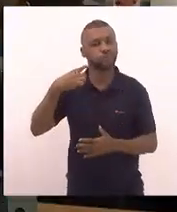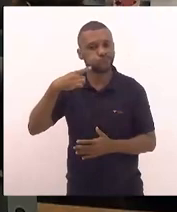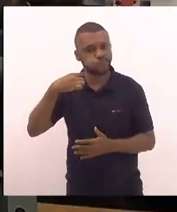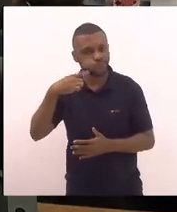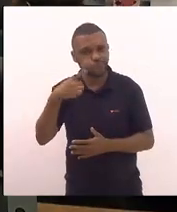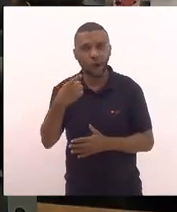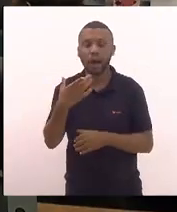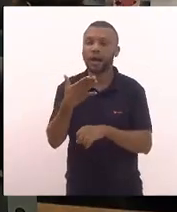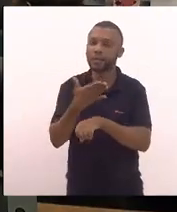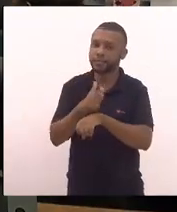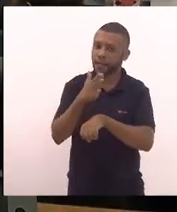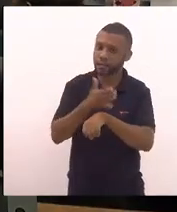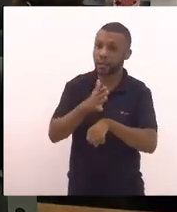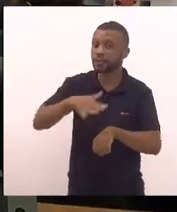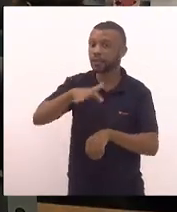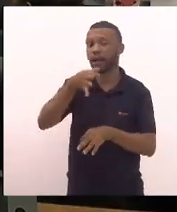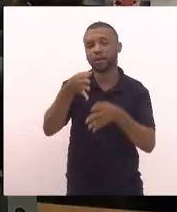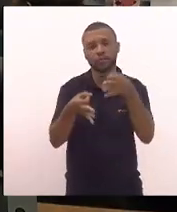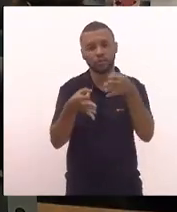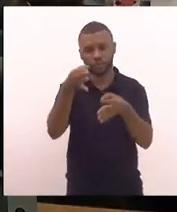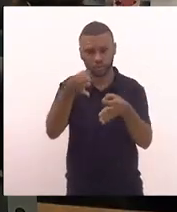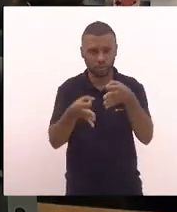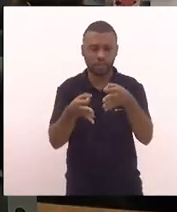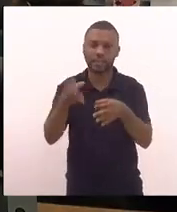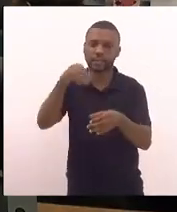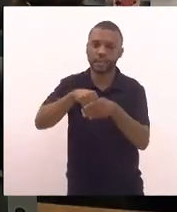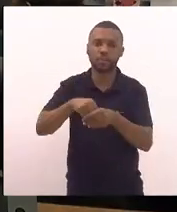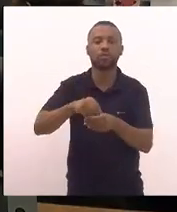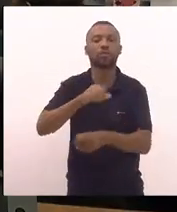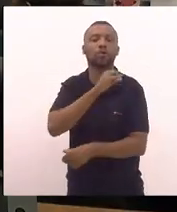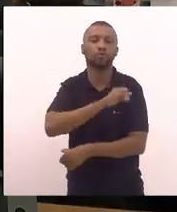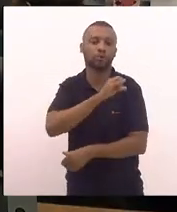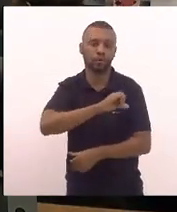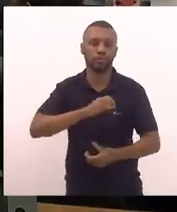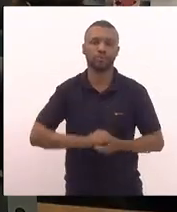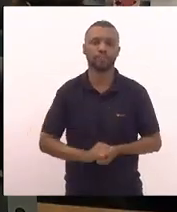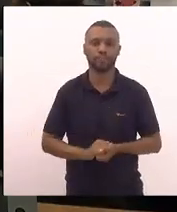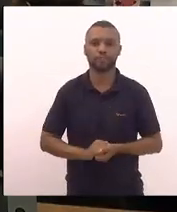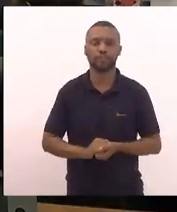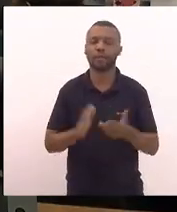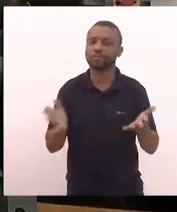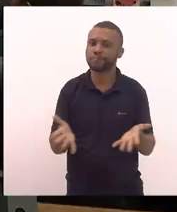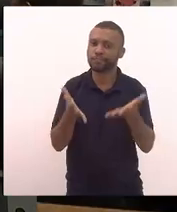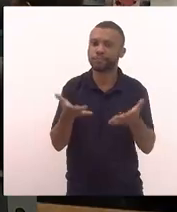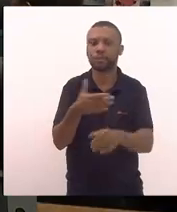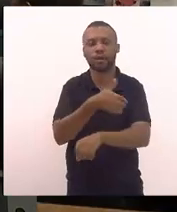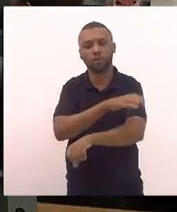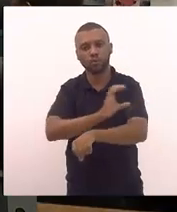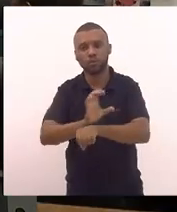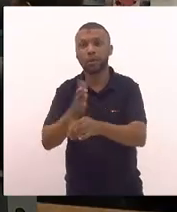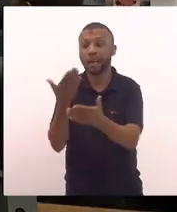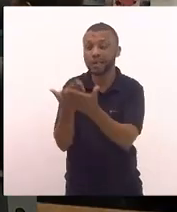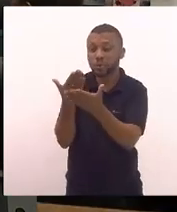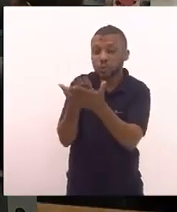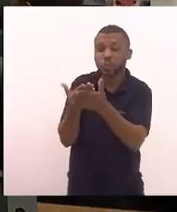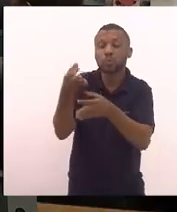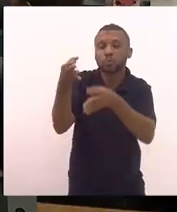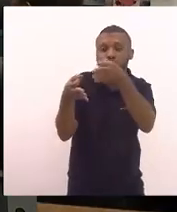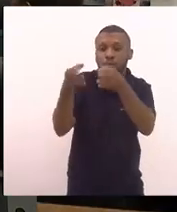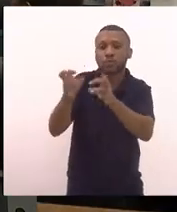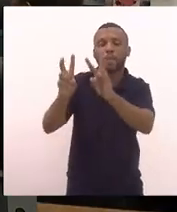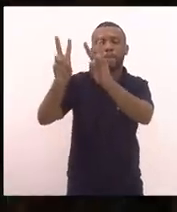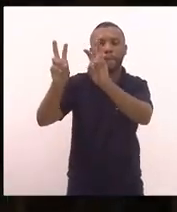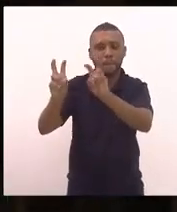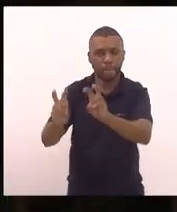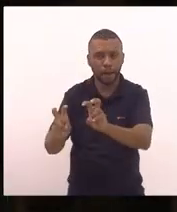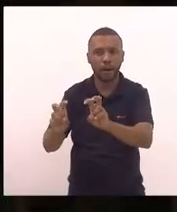e estagiários em direito no Rio de Janeiro, estimular a cultura e o estudo de assuntos